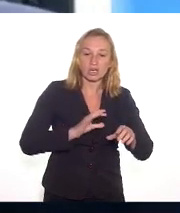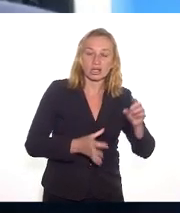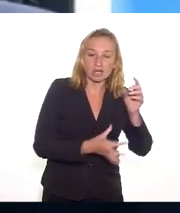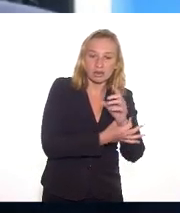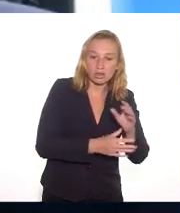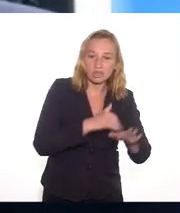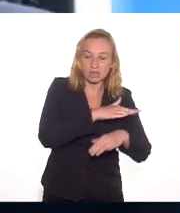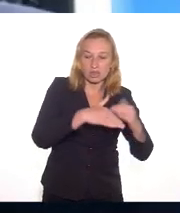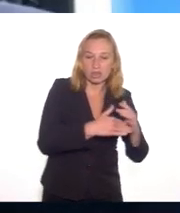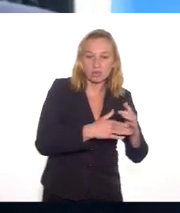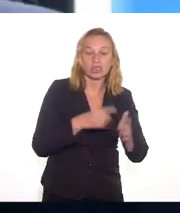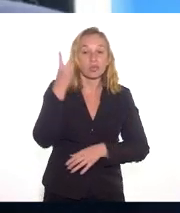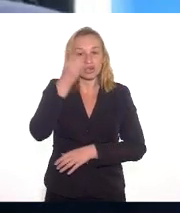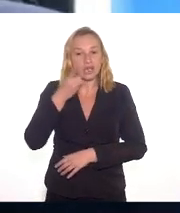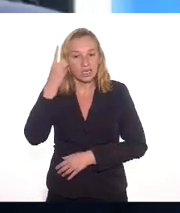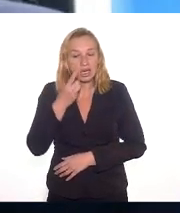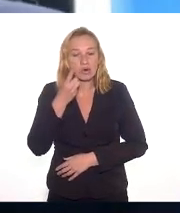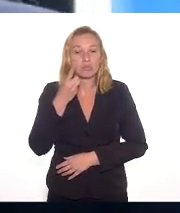deputada Mônica Francisco.